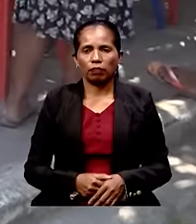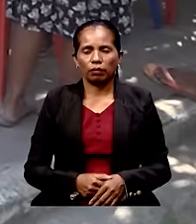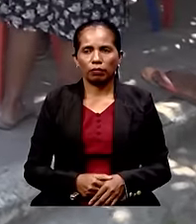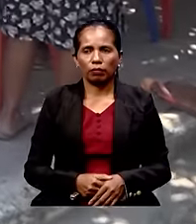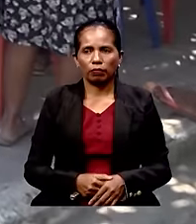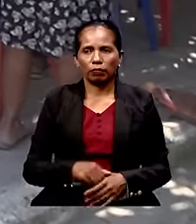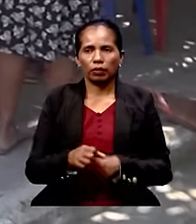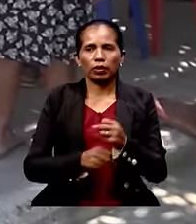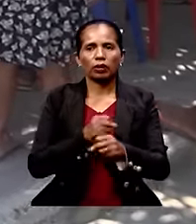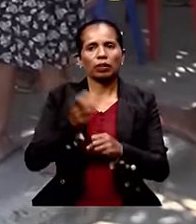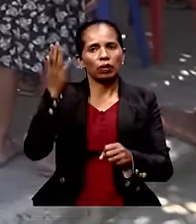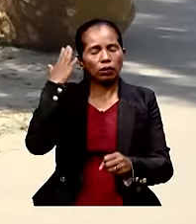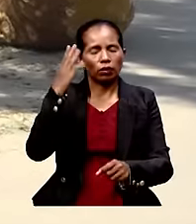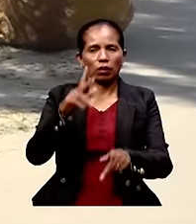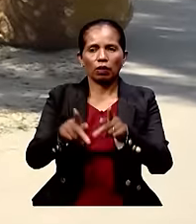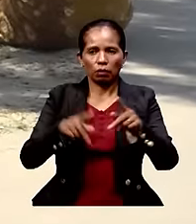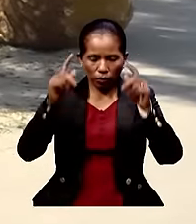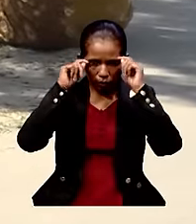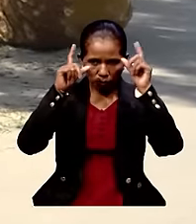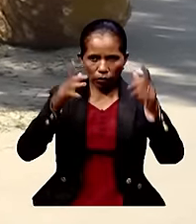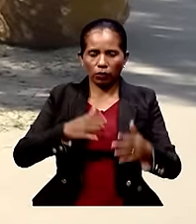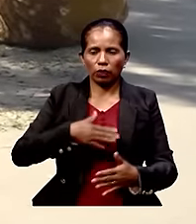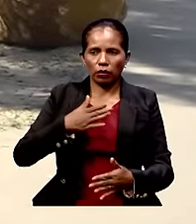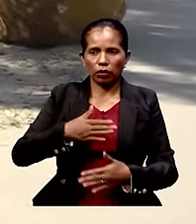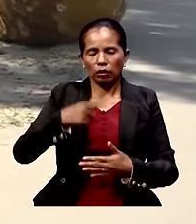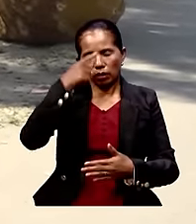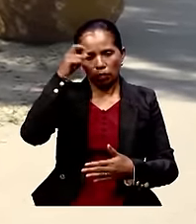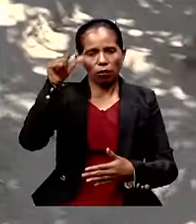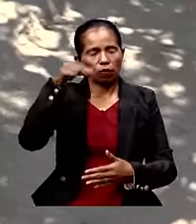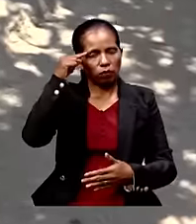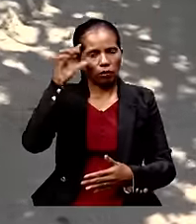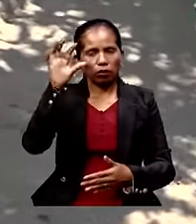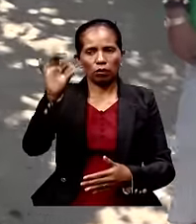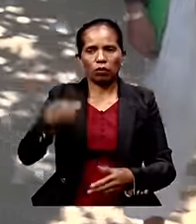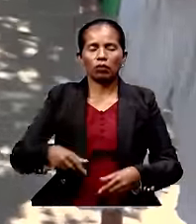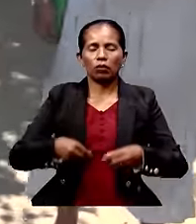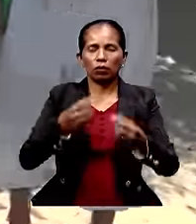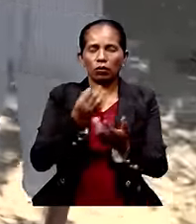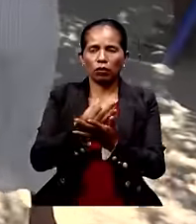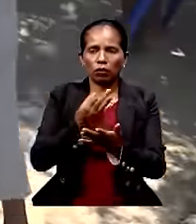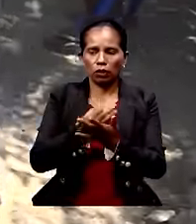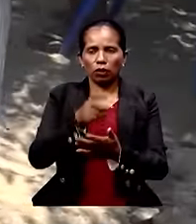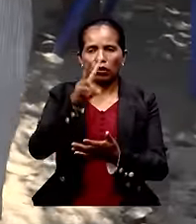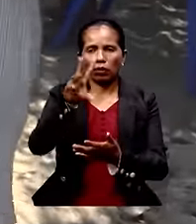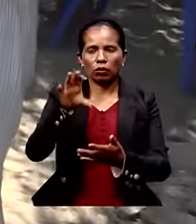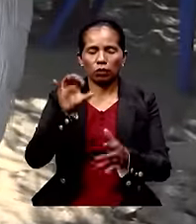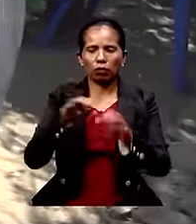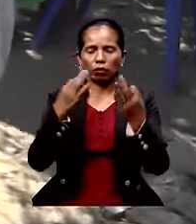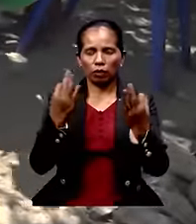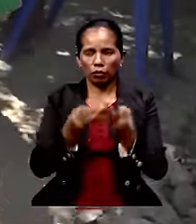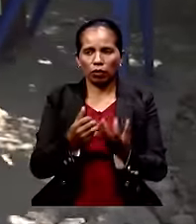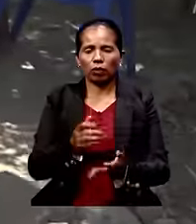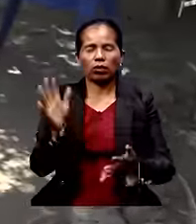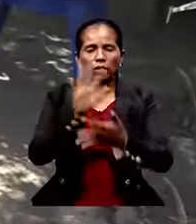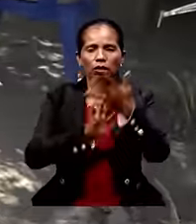E a Tinancoto, comunidade e a território nacional contente, também o governo da Valo oferece subsídio fim do ano. Para cada uma quem, pode bele